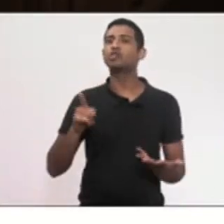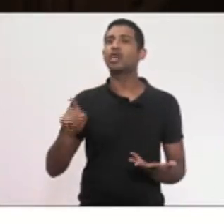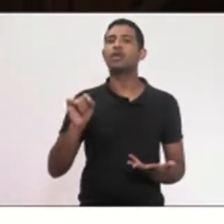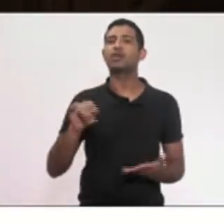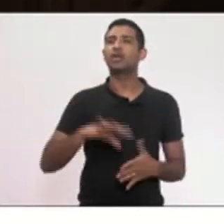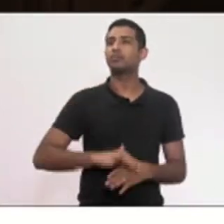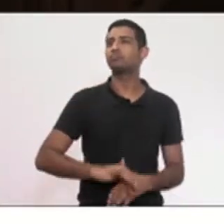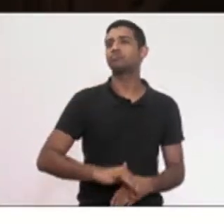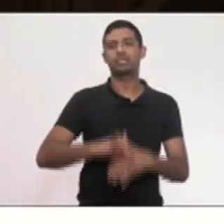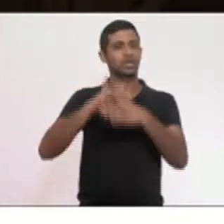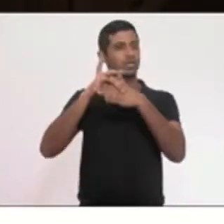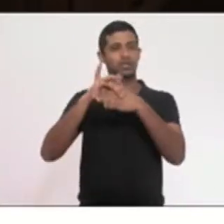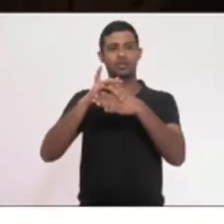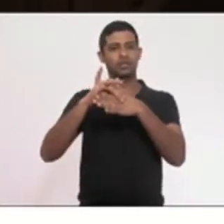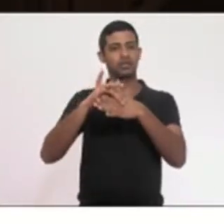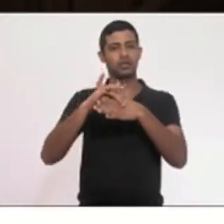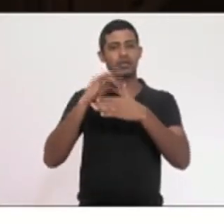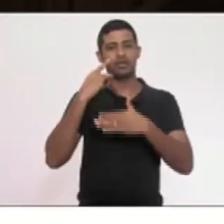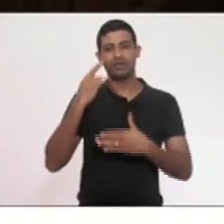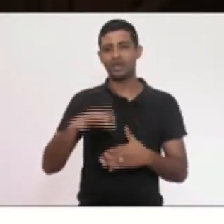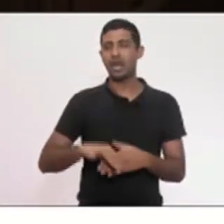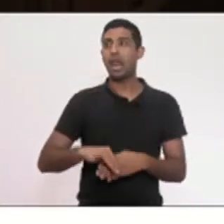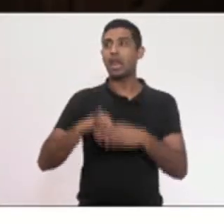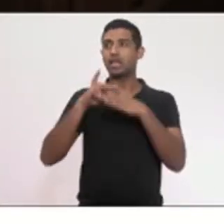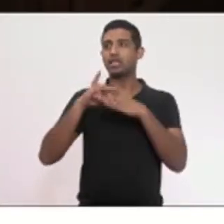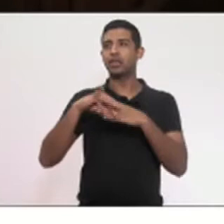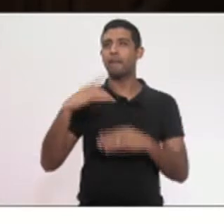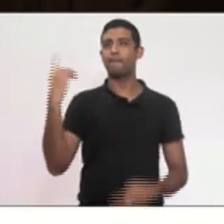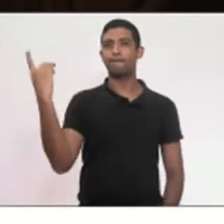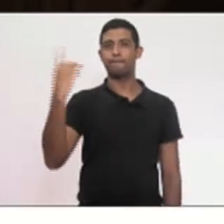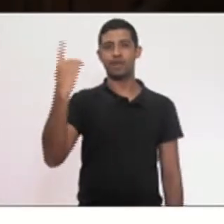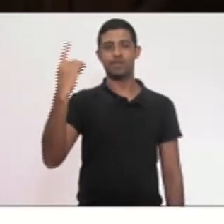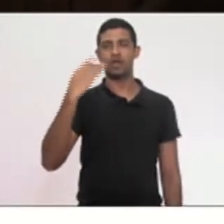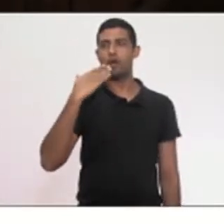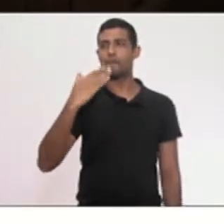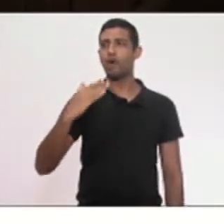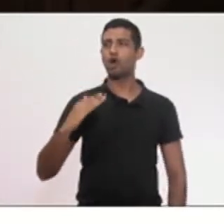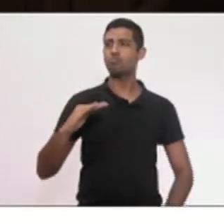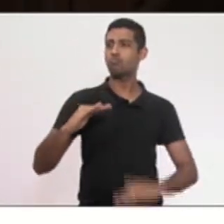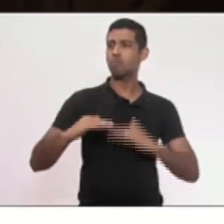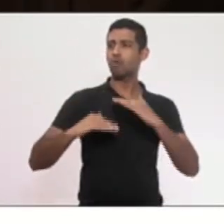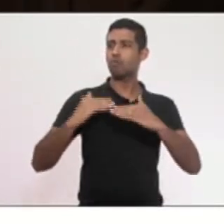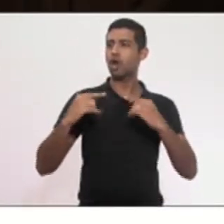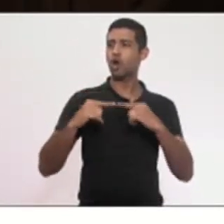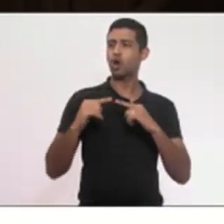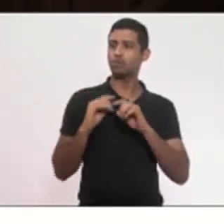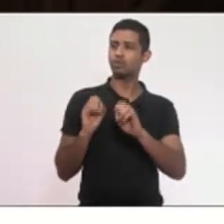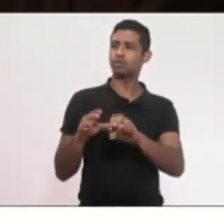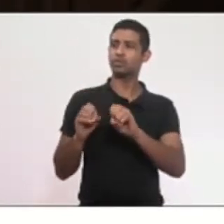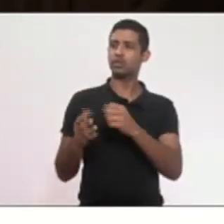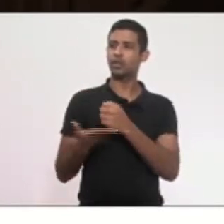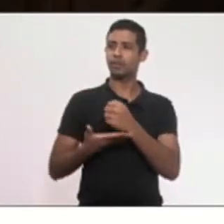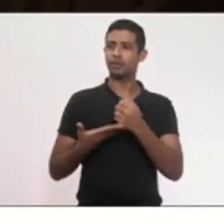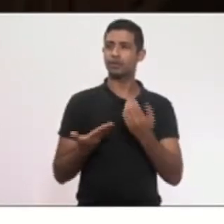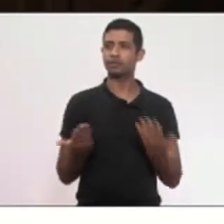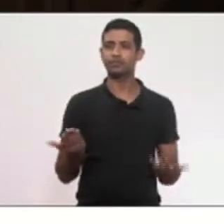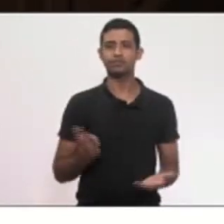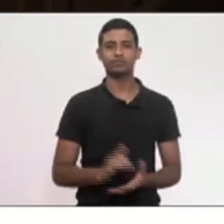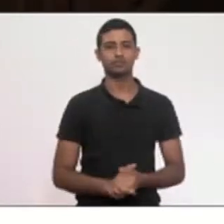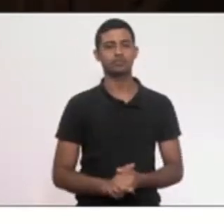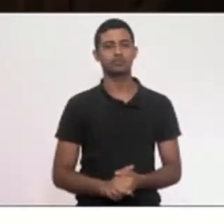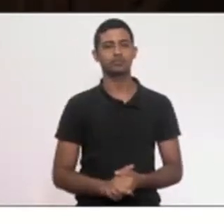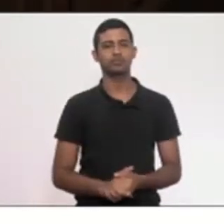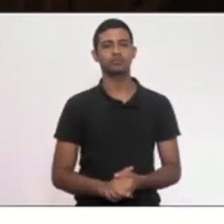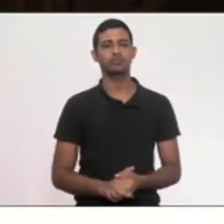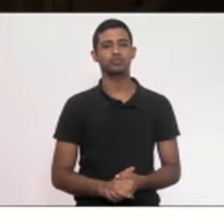liderando todos os indicadores de desempenho acadêmico na educação básica. O exemplo que dei dessa